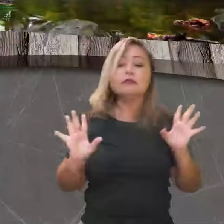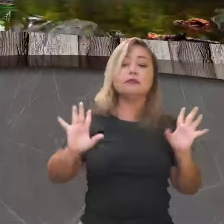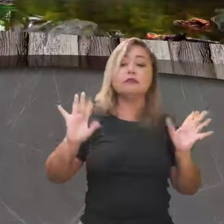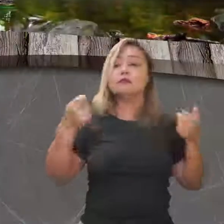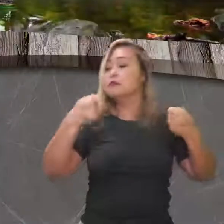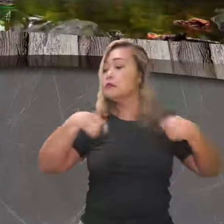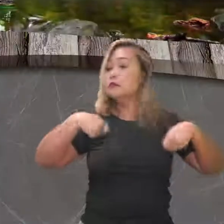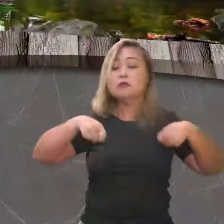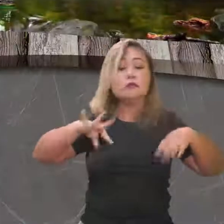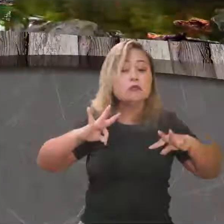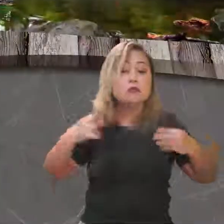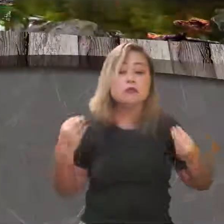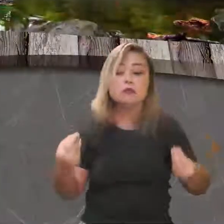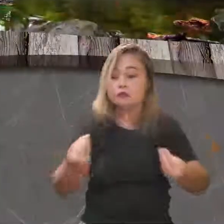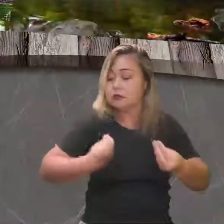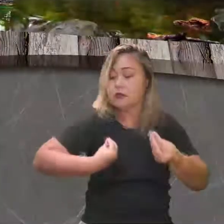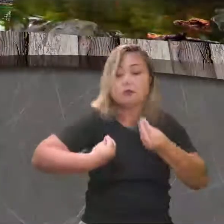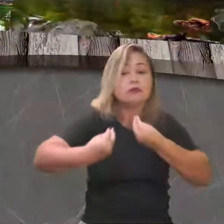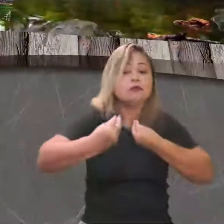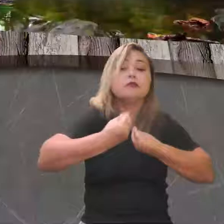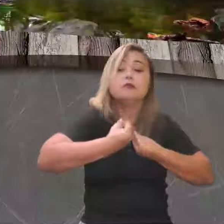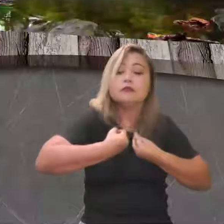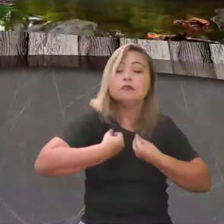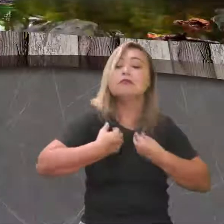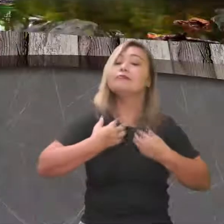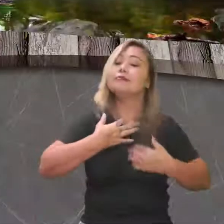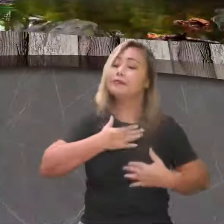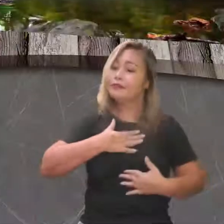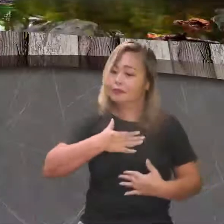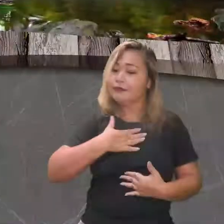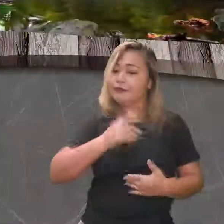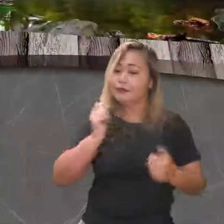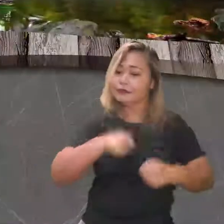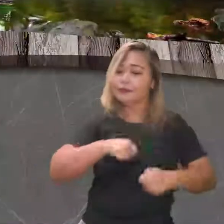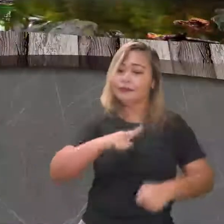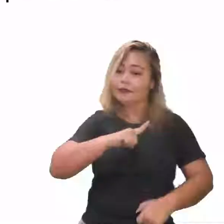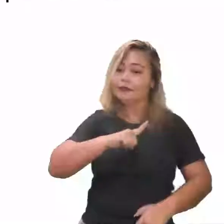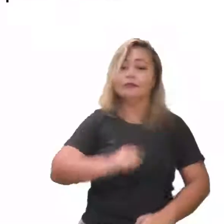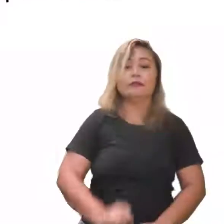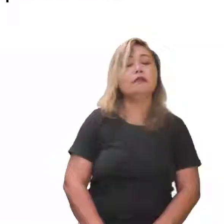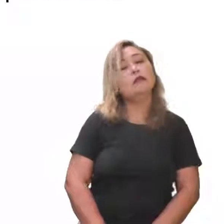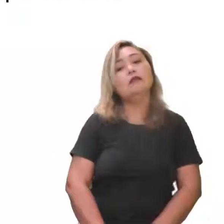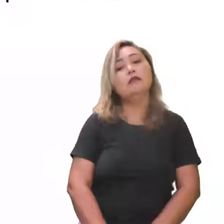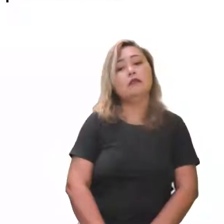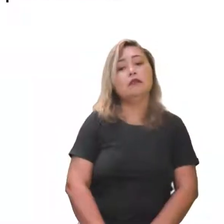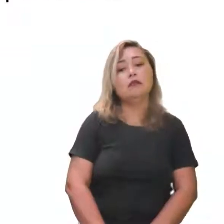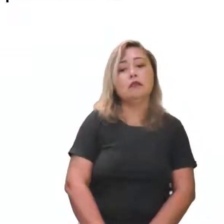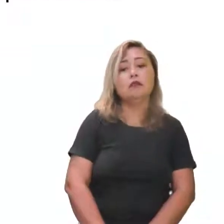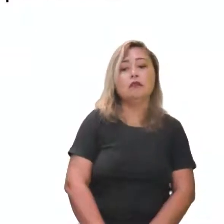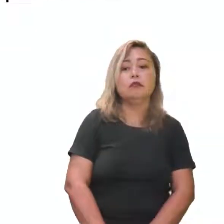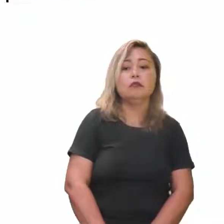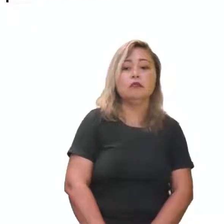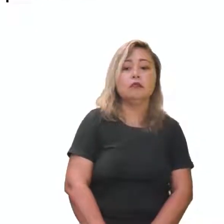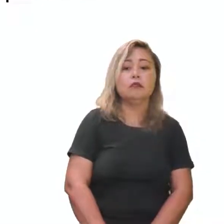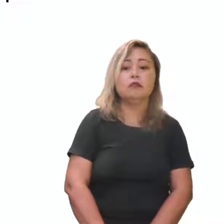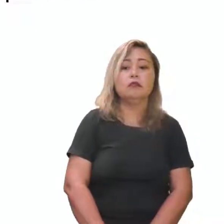suas necessidades são satisfeitas. Tá bom? Joga lá na tela.